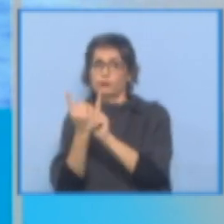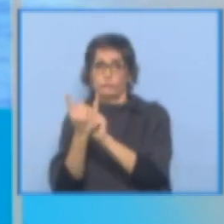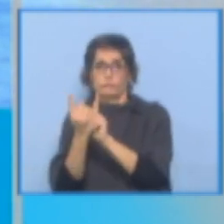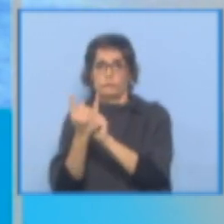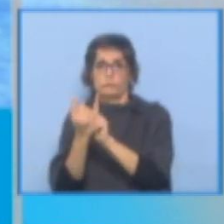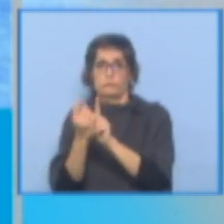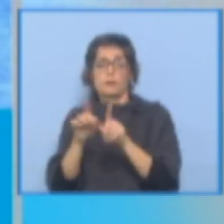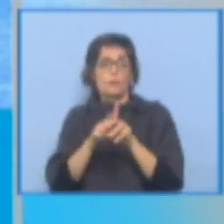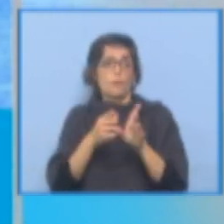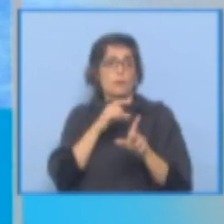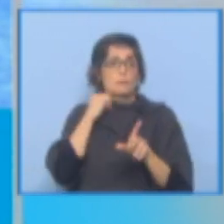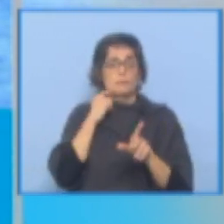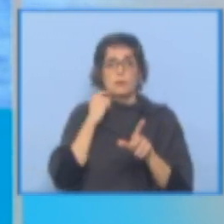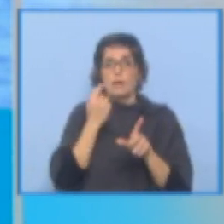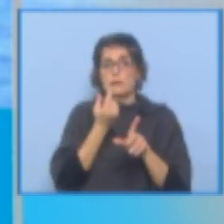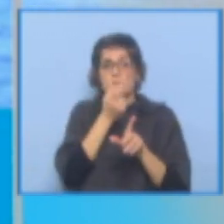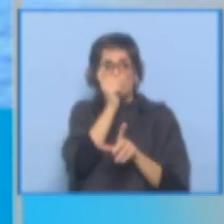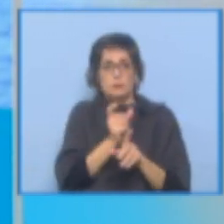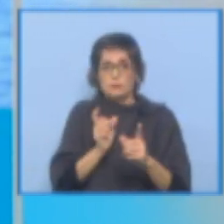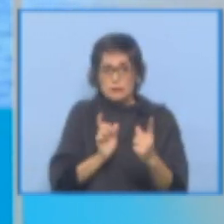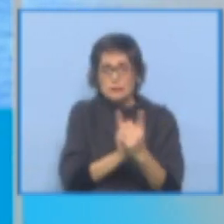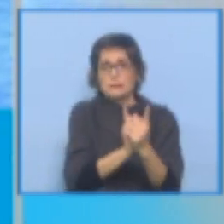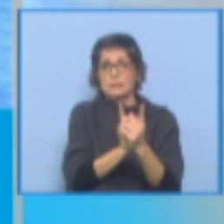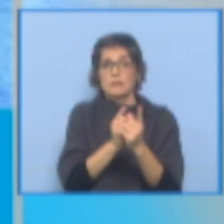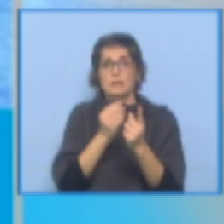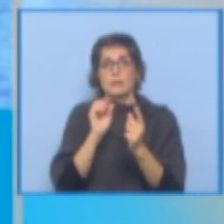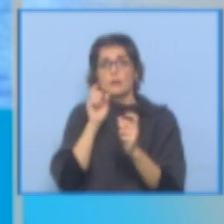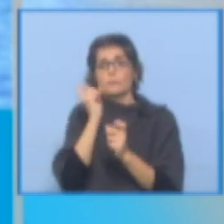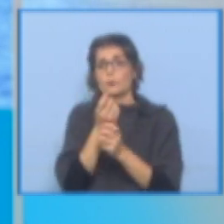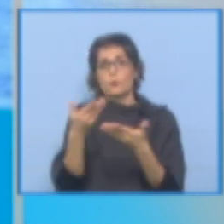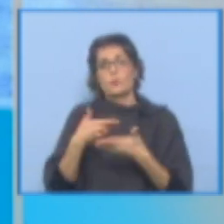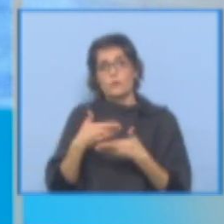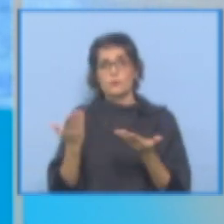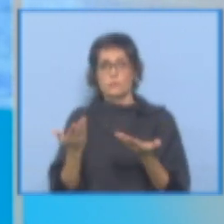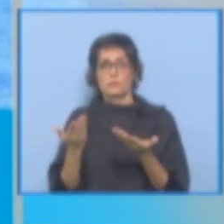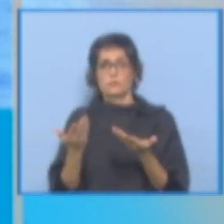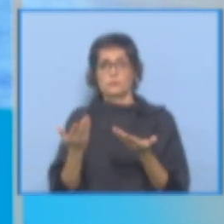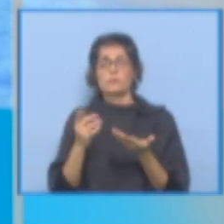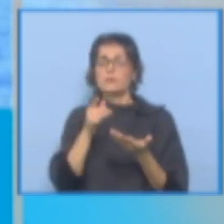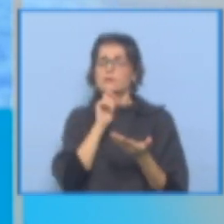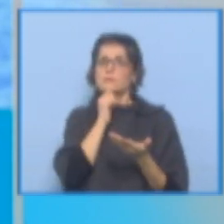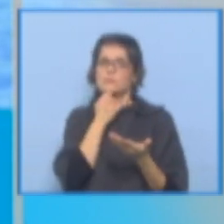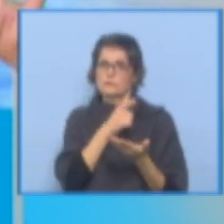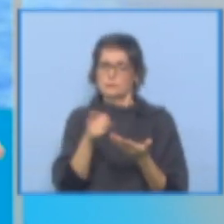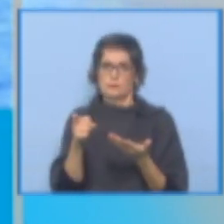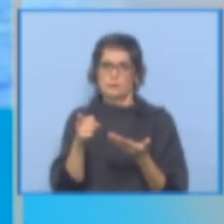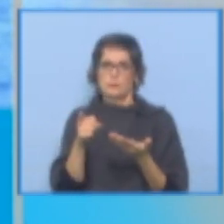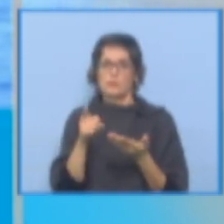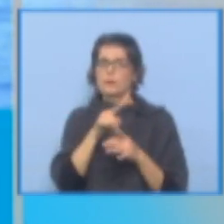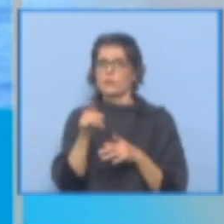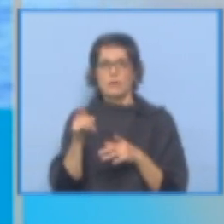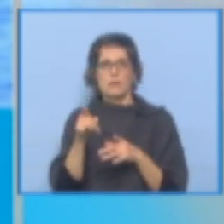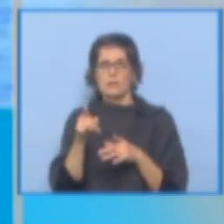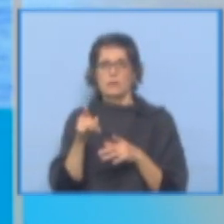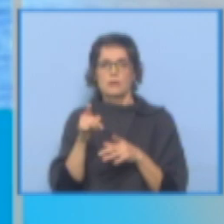alguém, um filho de Deus, que vai ao encontro de uma ajuda. E, portanto, isso é, digamos, indesculpável, independentemente